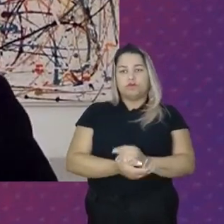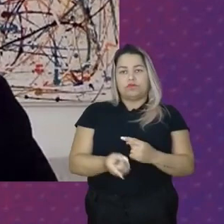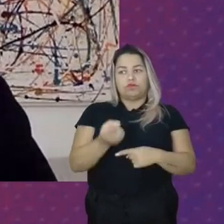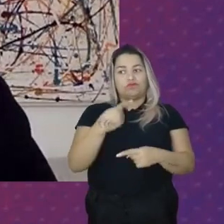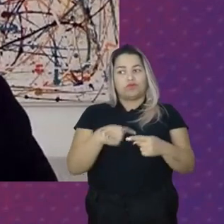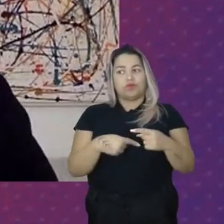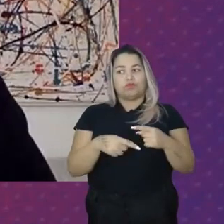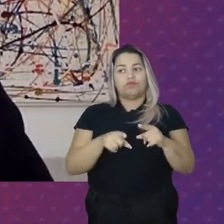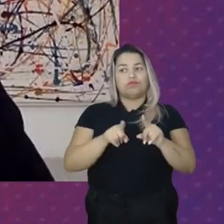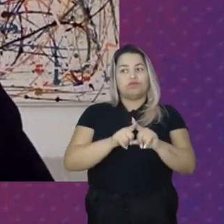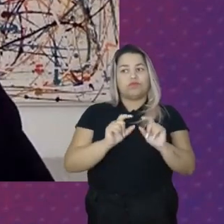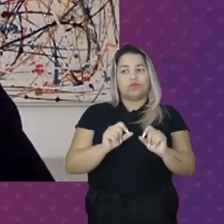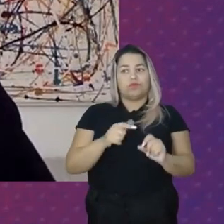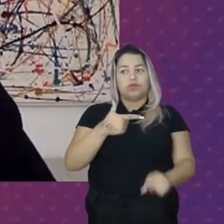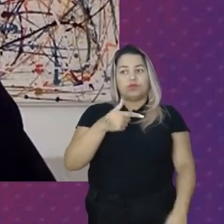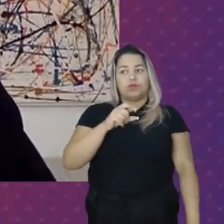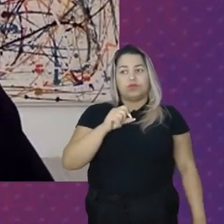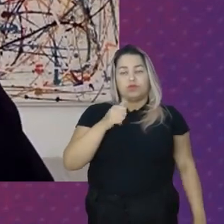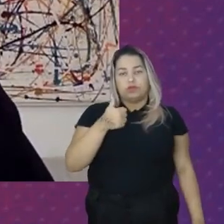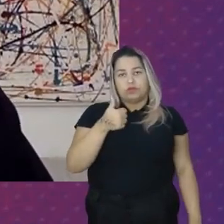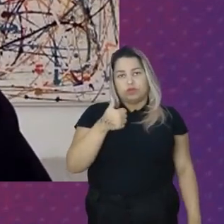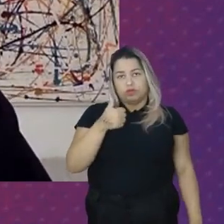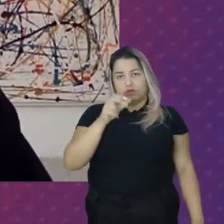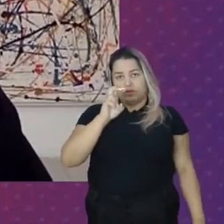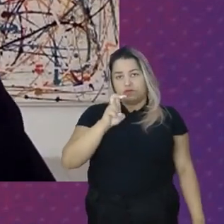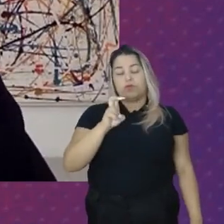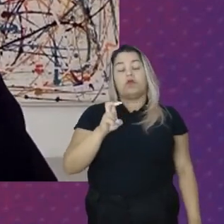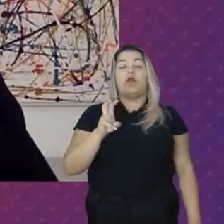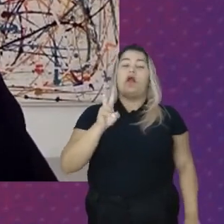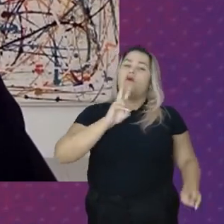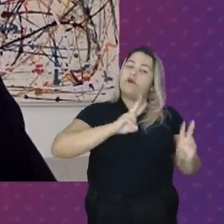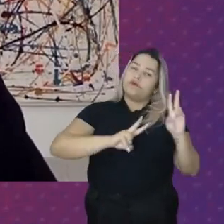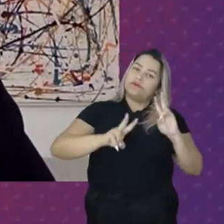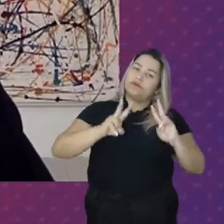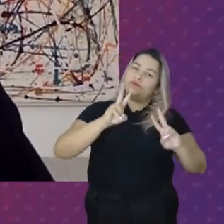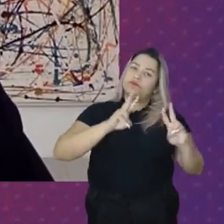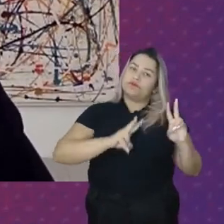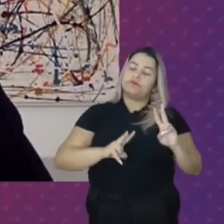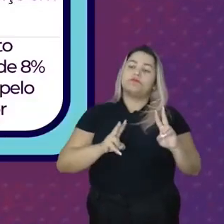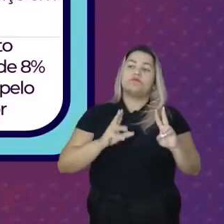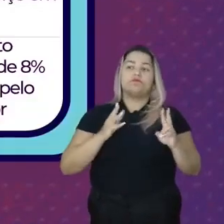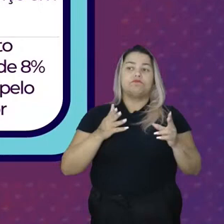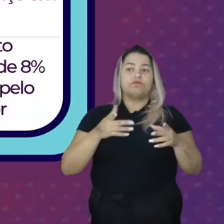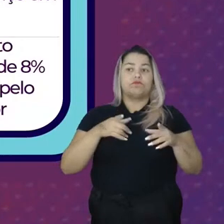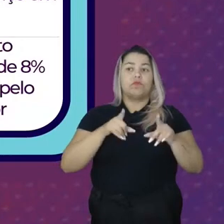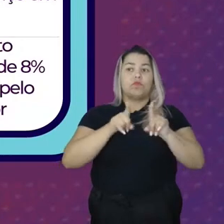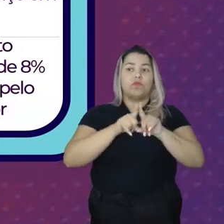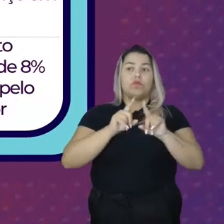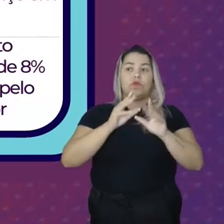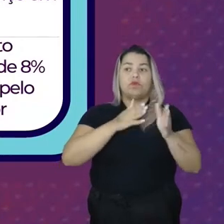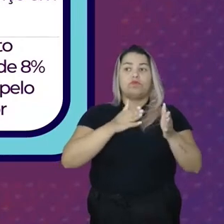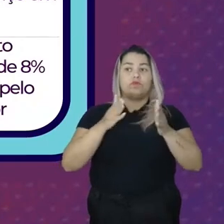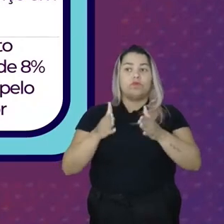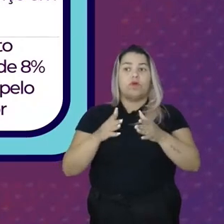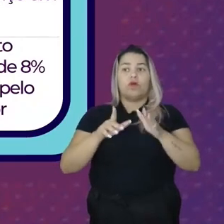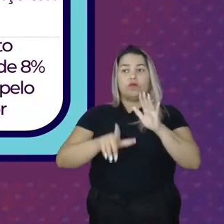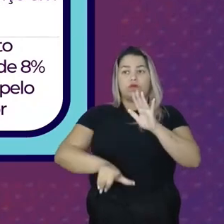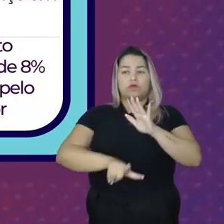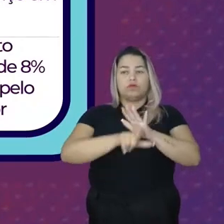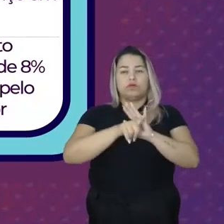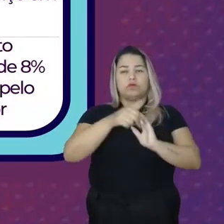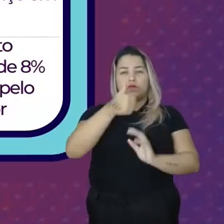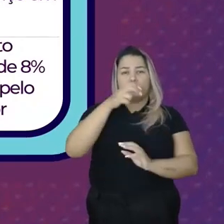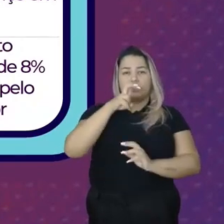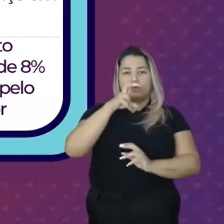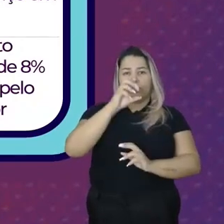foi promulgada em 2015. Vejam como é recente esse processo. Então, a Lei Complementar 150